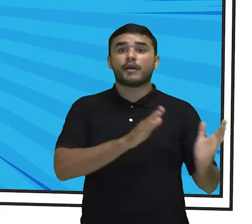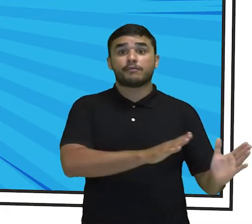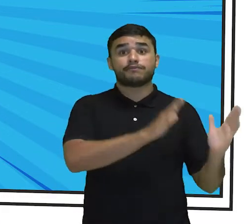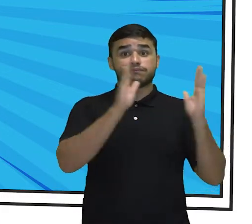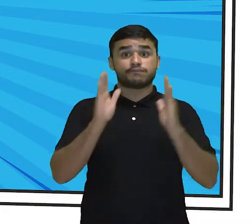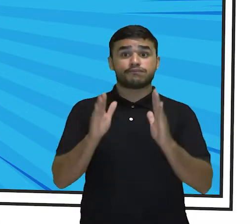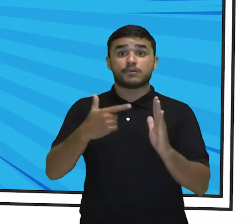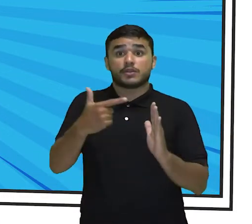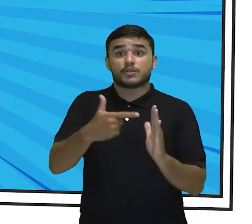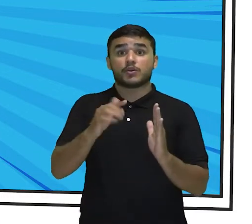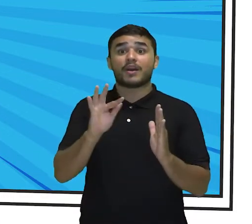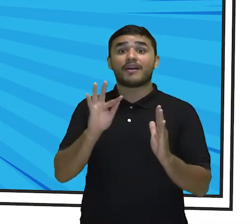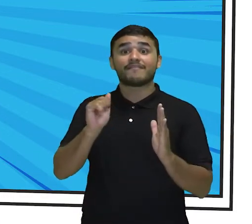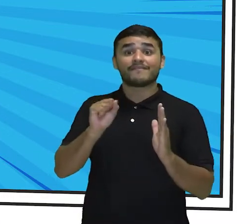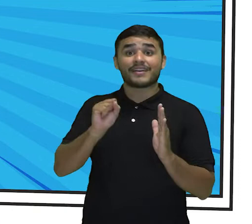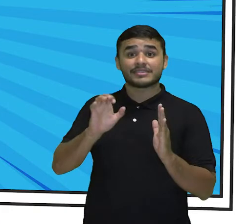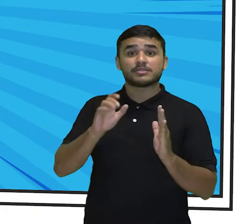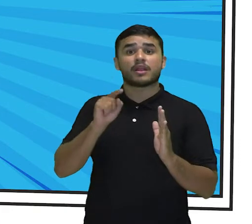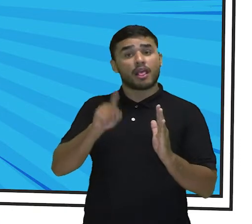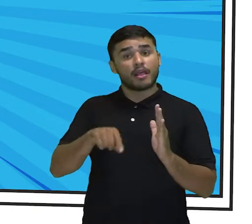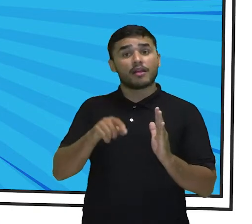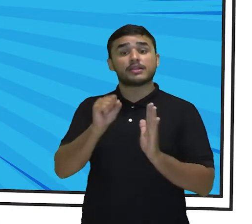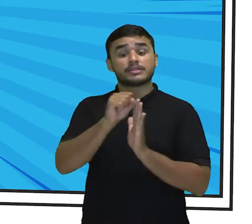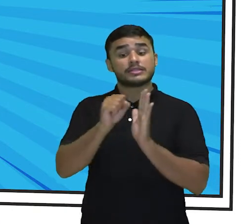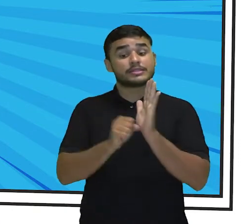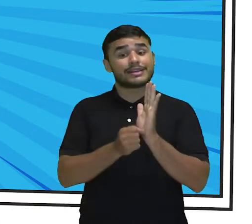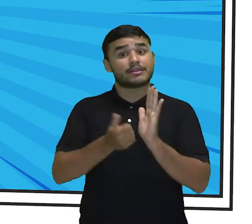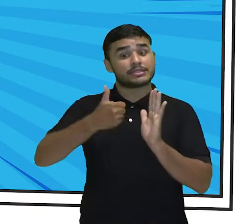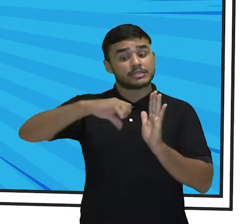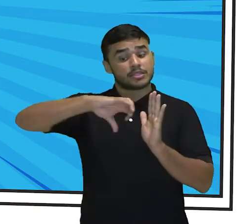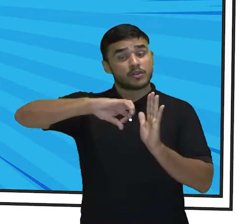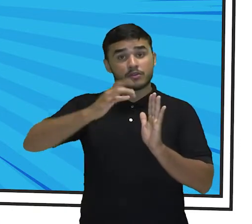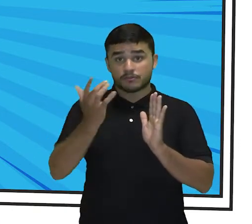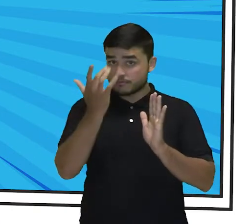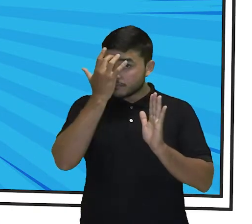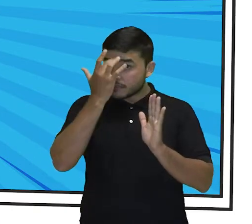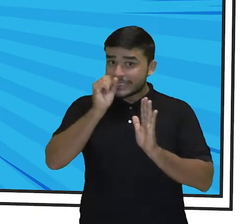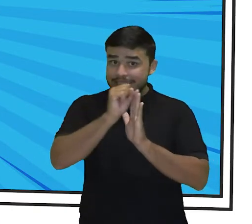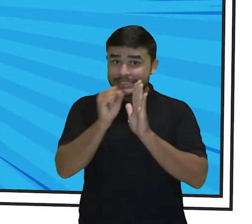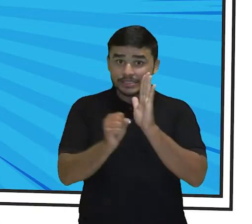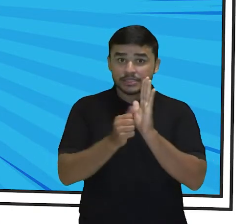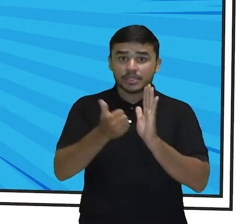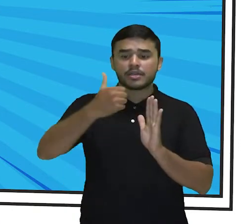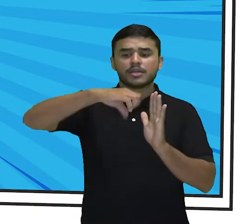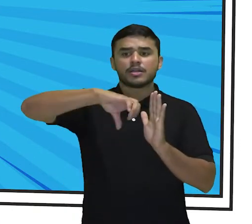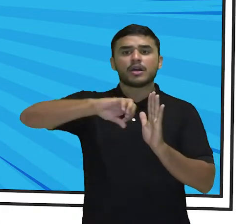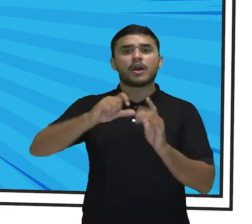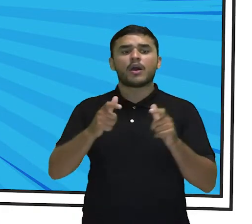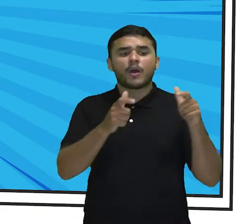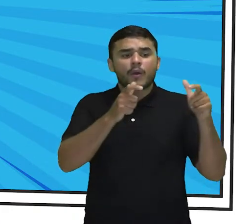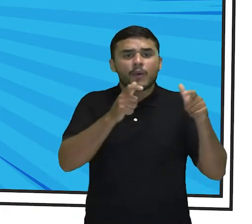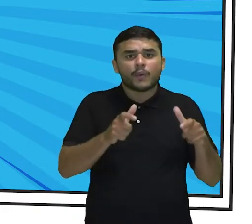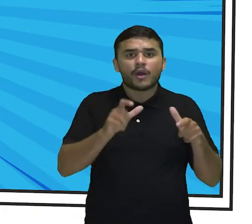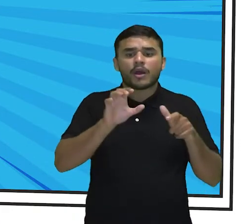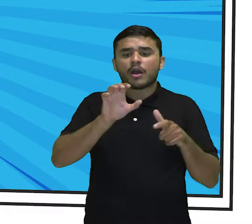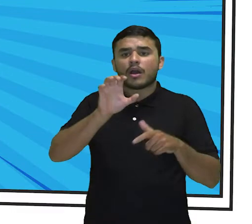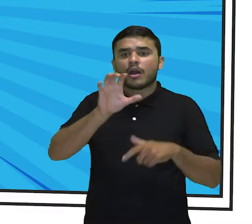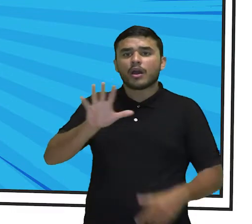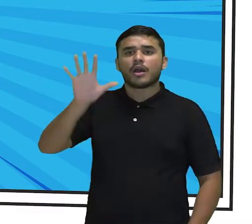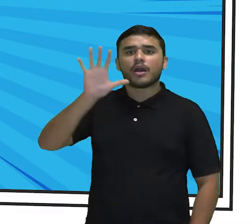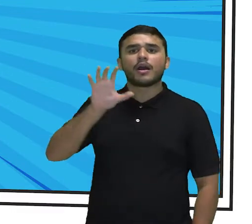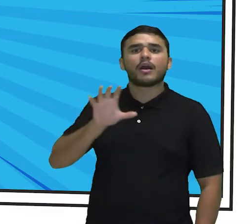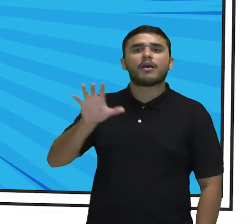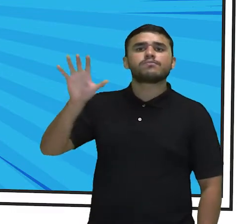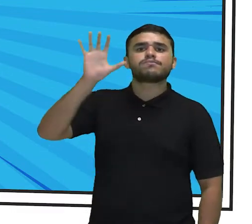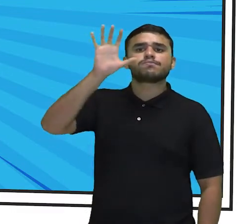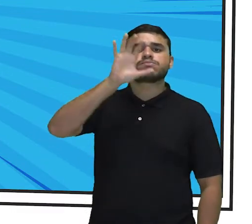segunda fase da Revolução. Eu vou para uma revolução que se propaga em outros cantos da Europa. Eu não estou só mais na Inglaterra, eu estou na Europa